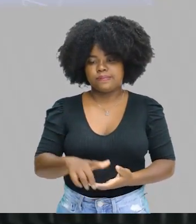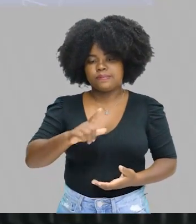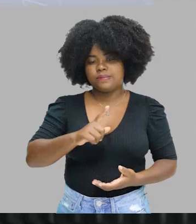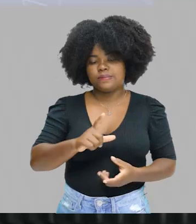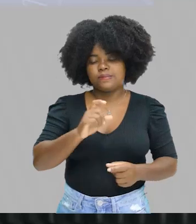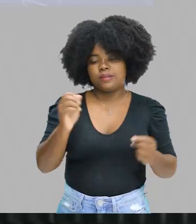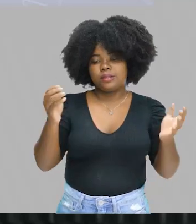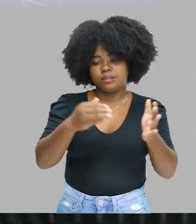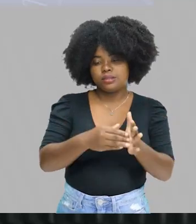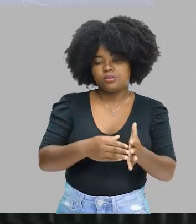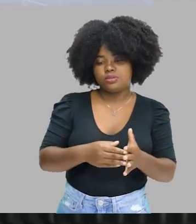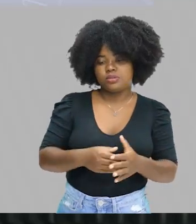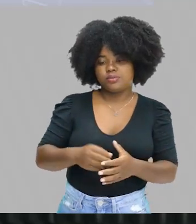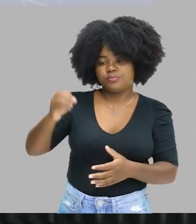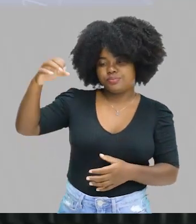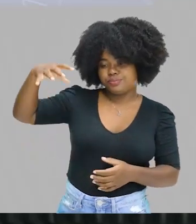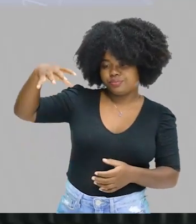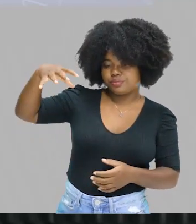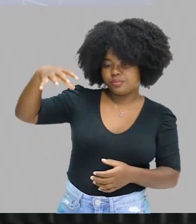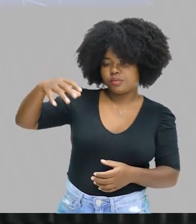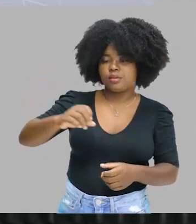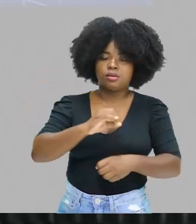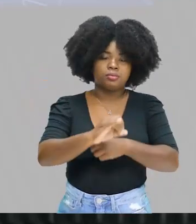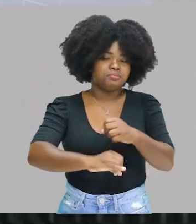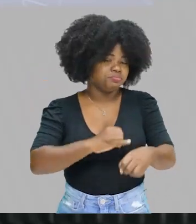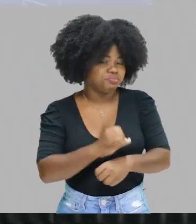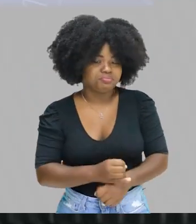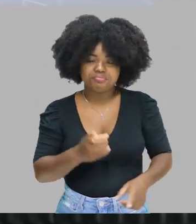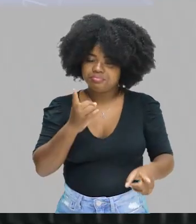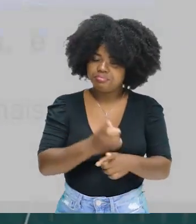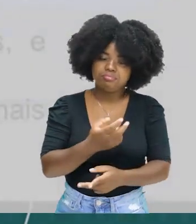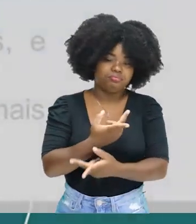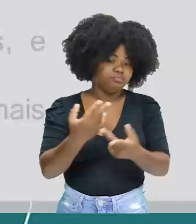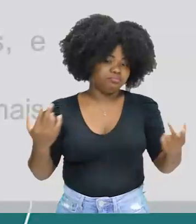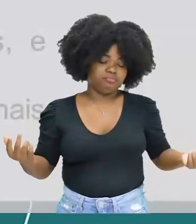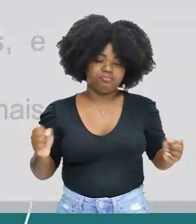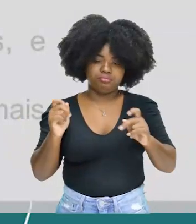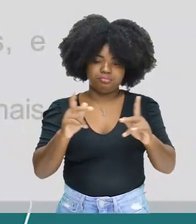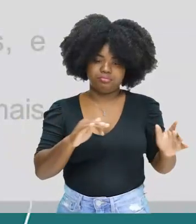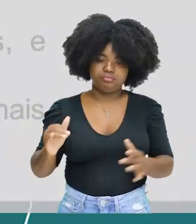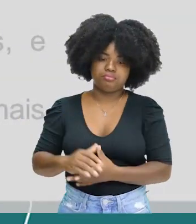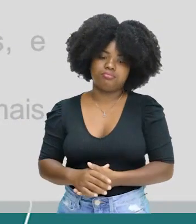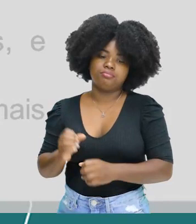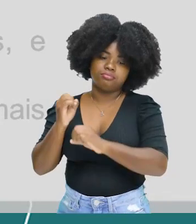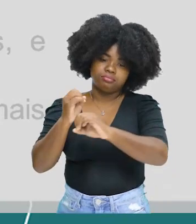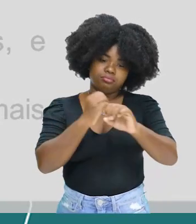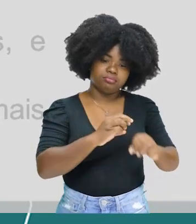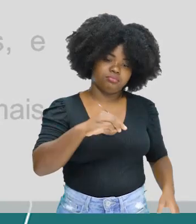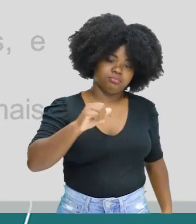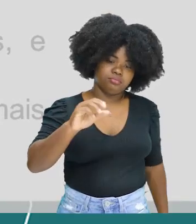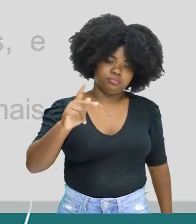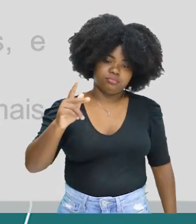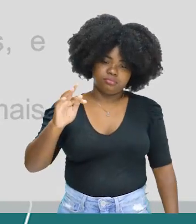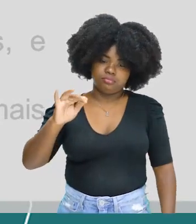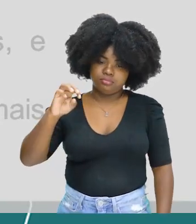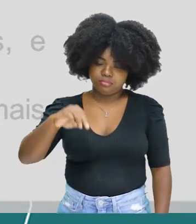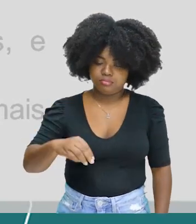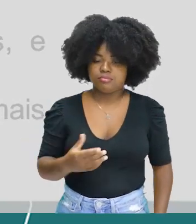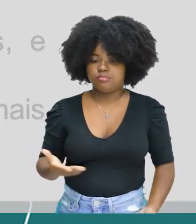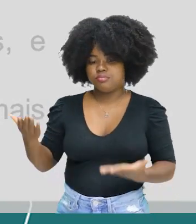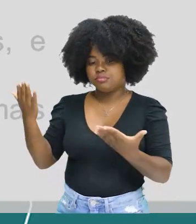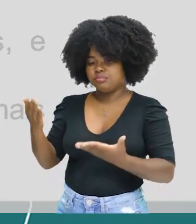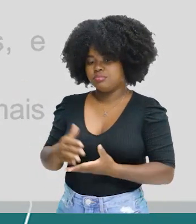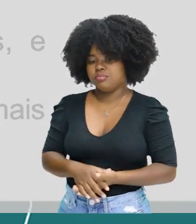lâmpadas, né? Muito simples de fazer. Na internet, menino, tu acha muita coisa. As esculturas em marfim, chifre, osso, vêm desde